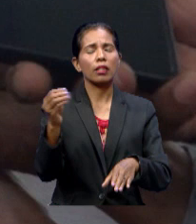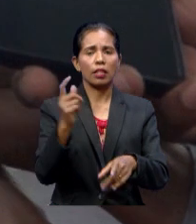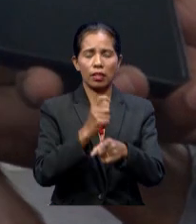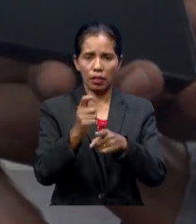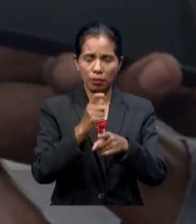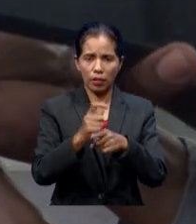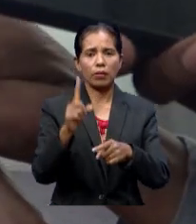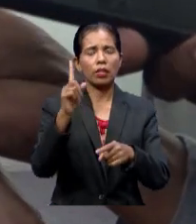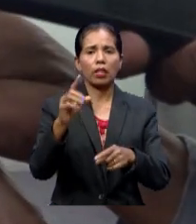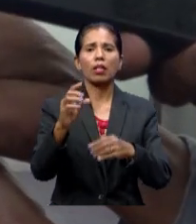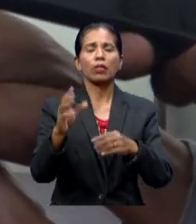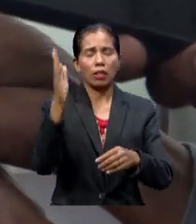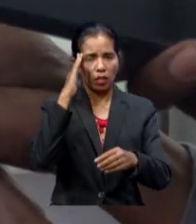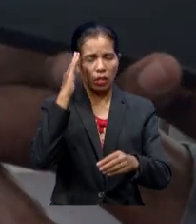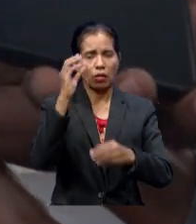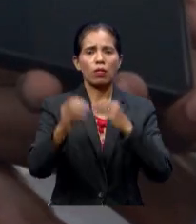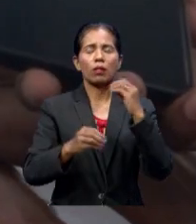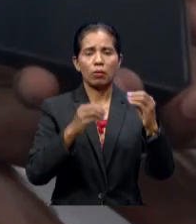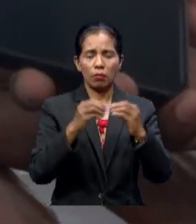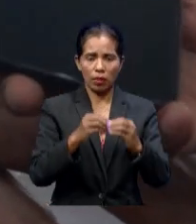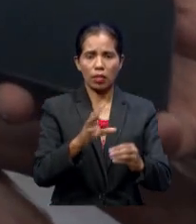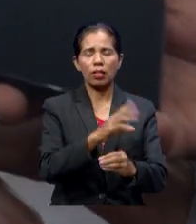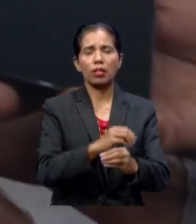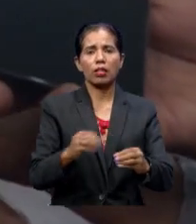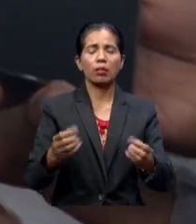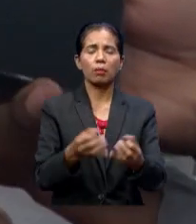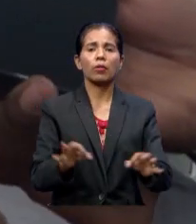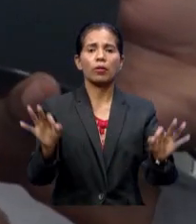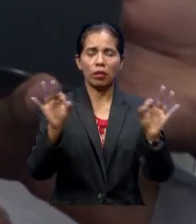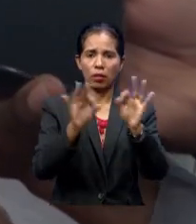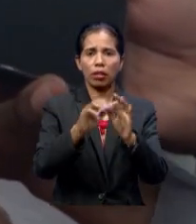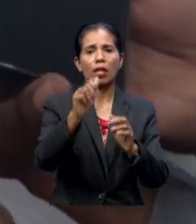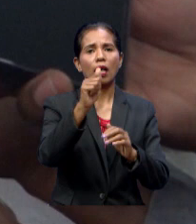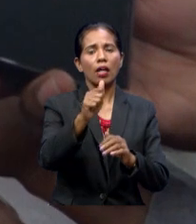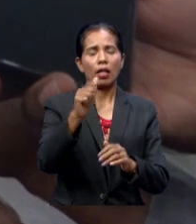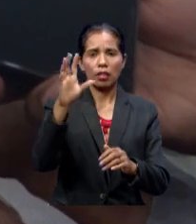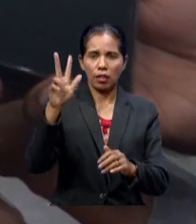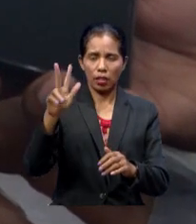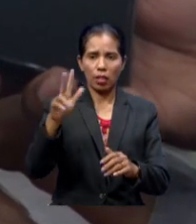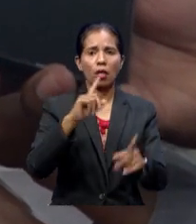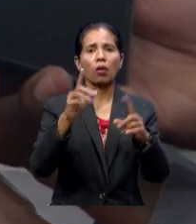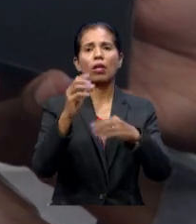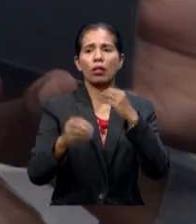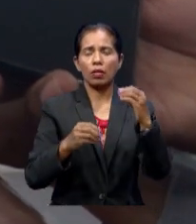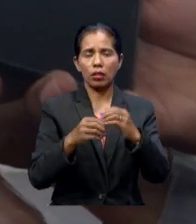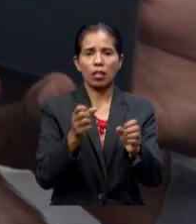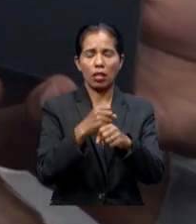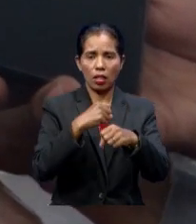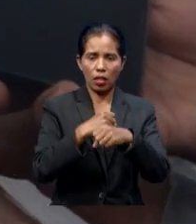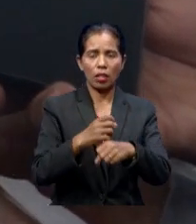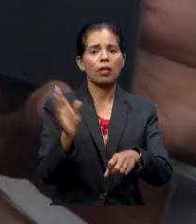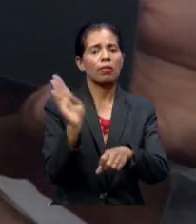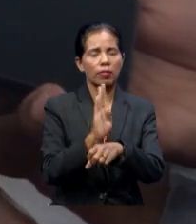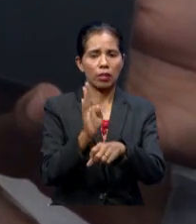treinamento ida tu conhece lutan acordo principal de ASEAN nara atiga ne acordo da kulia kono ba hala comércio iha